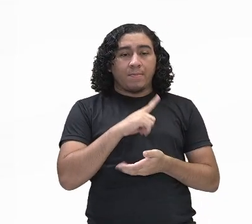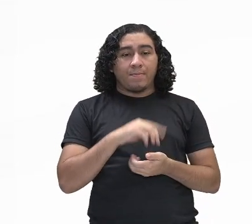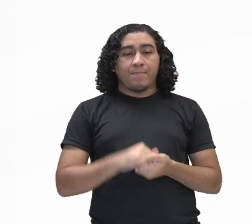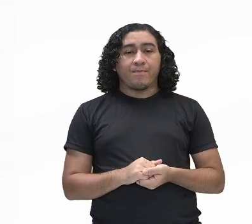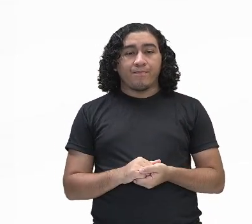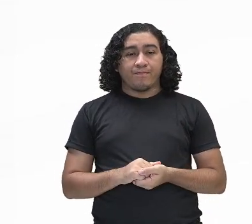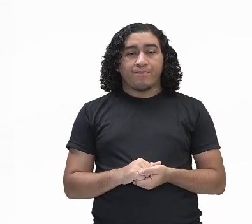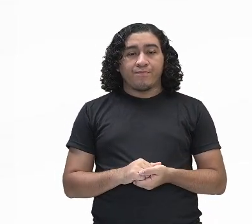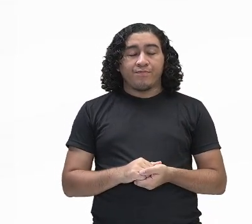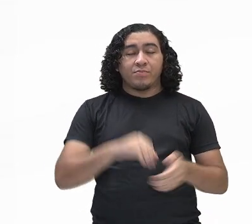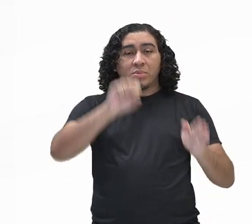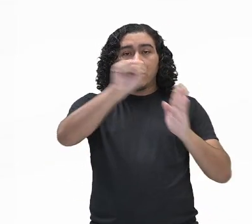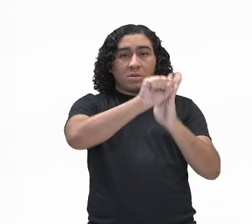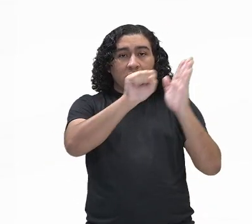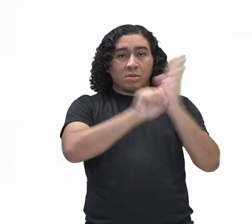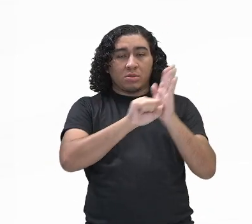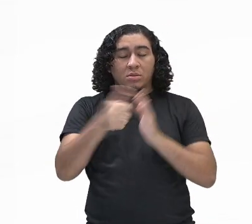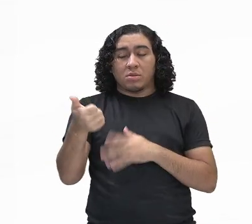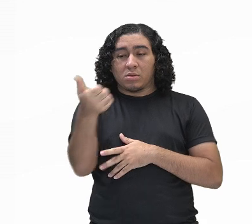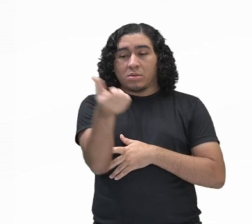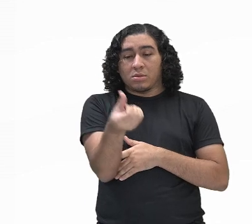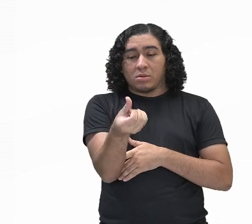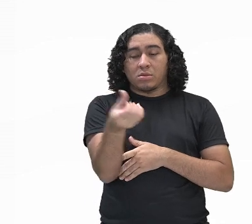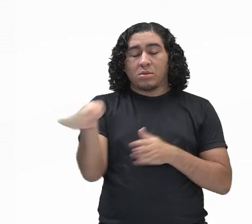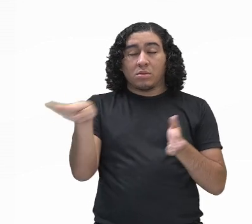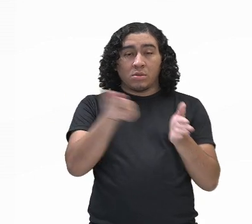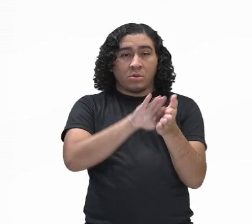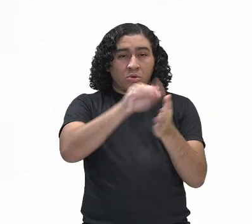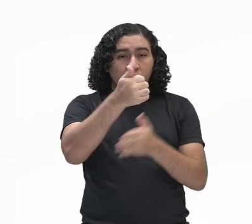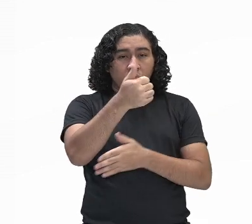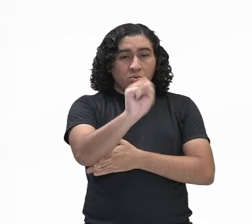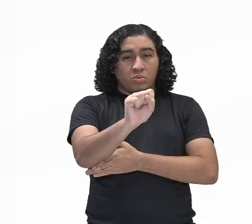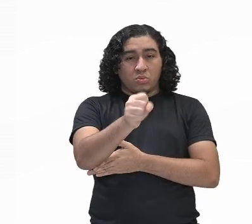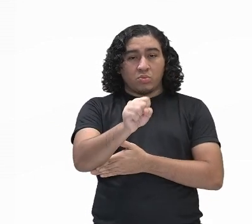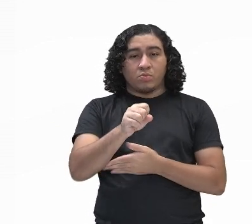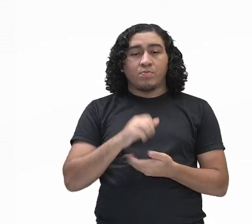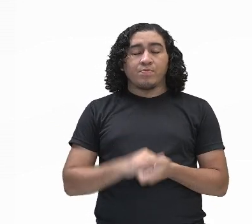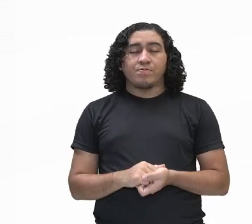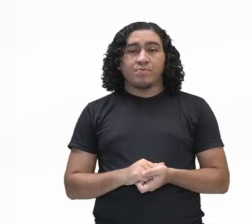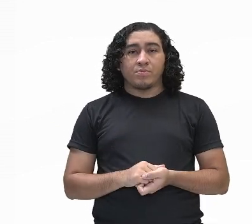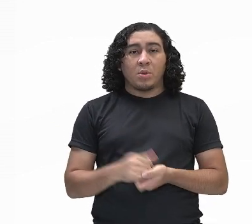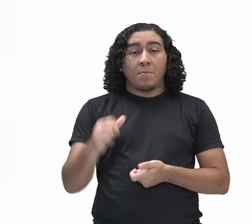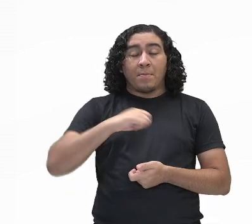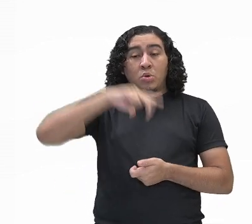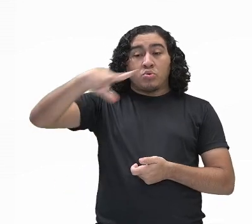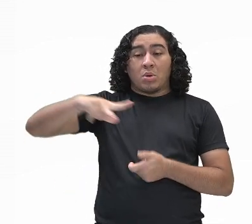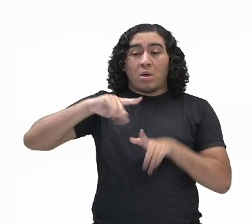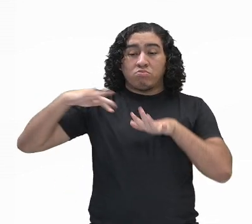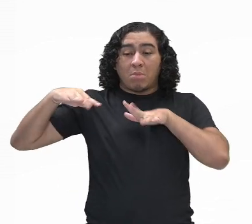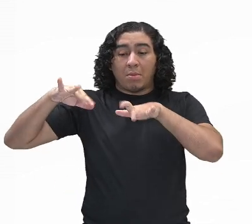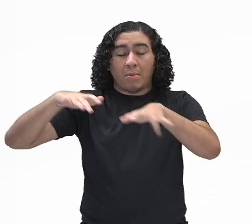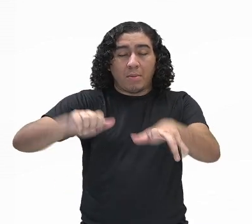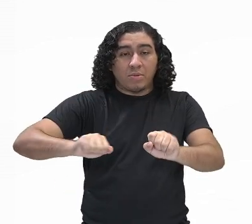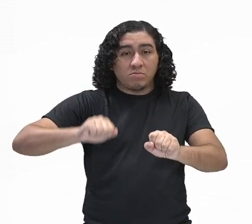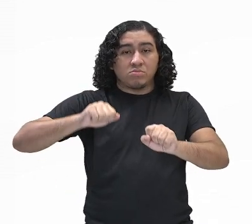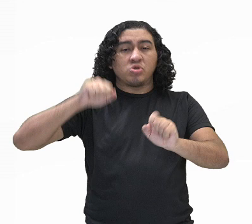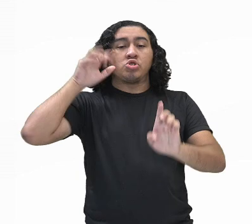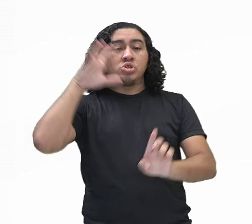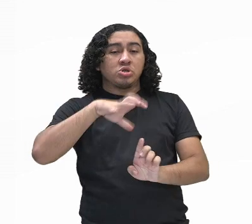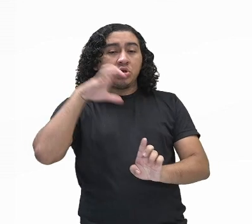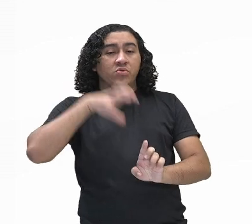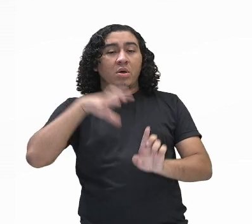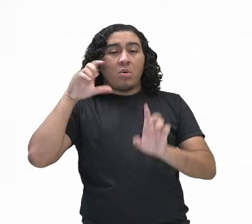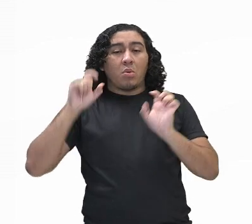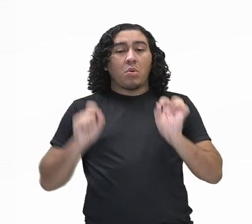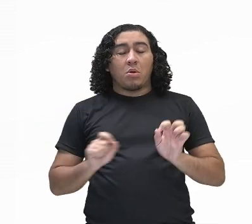os séculos XVI até o século XVIII, a ocupação portuguesa aí incentivada,